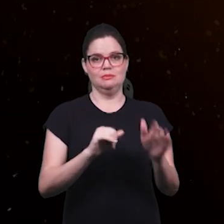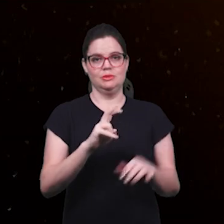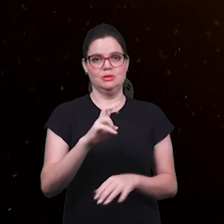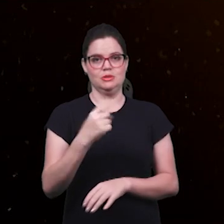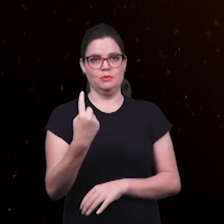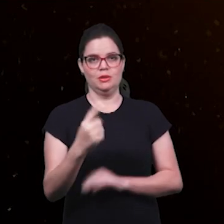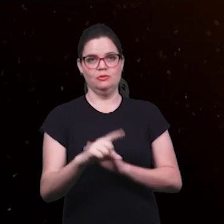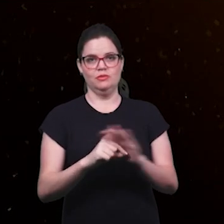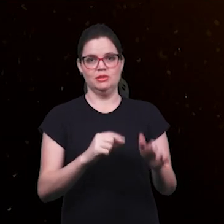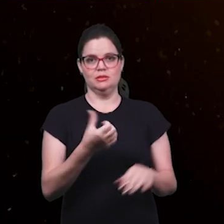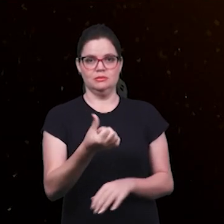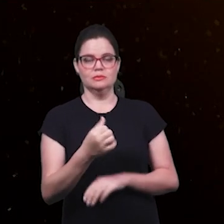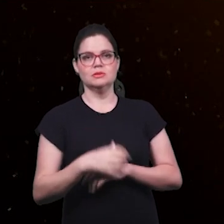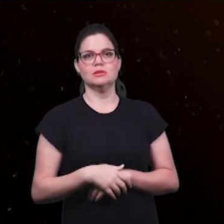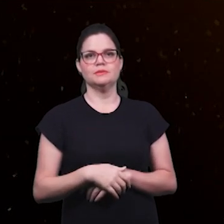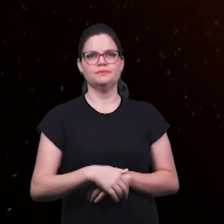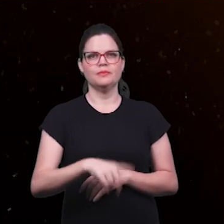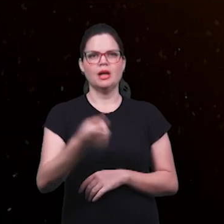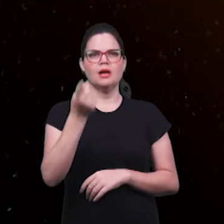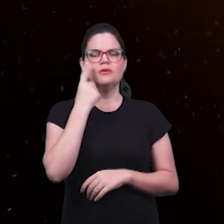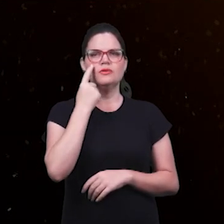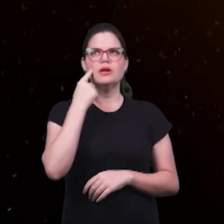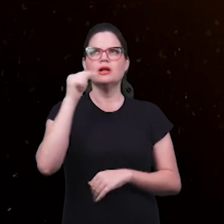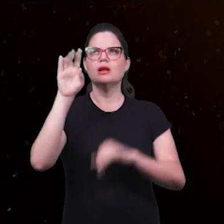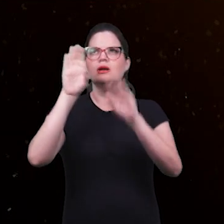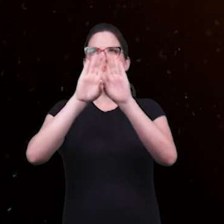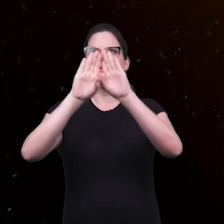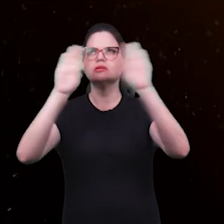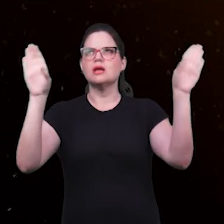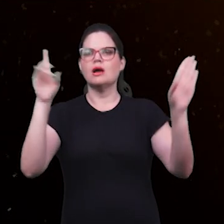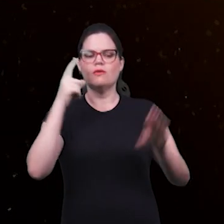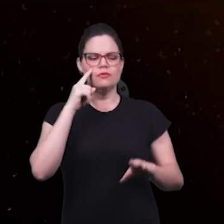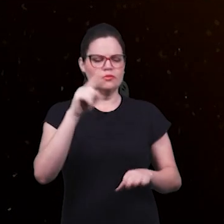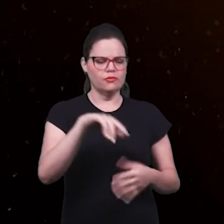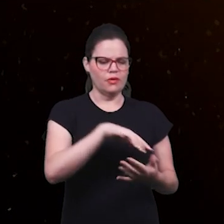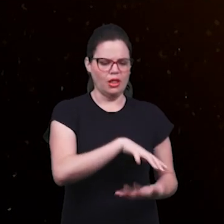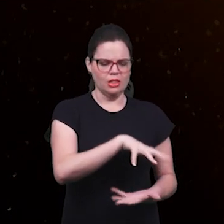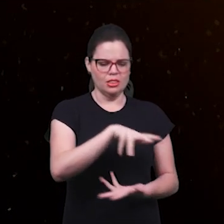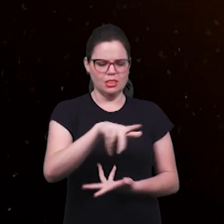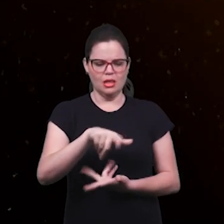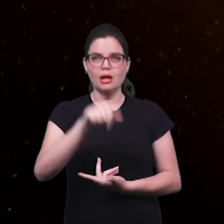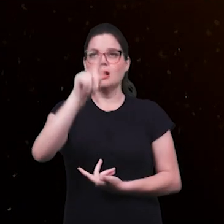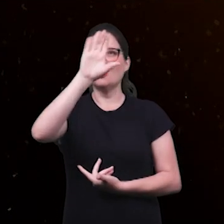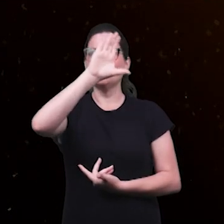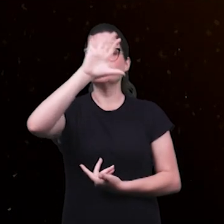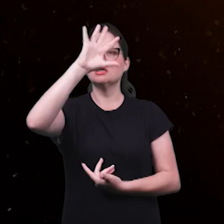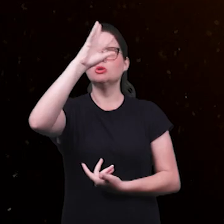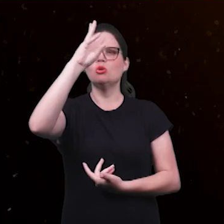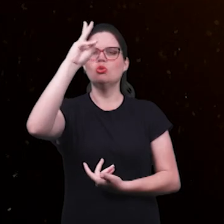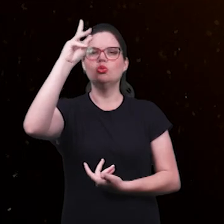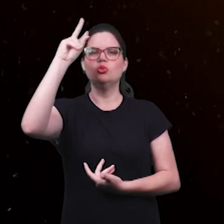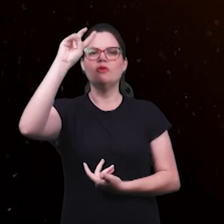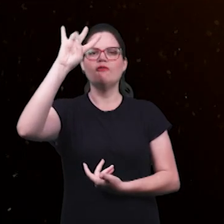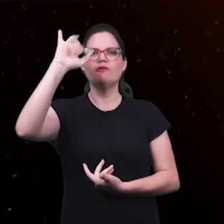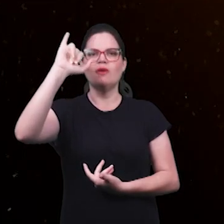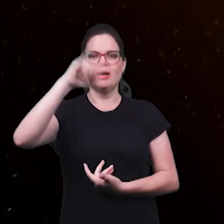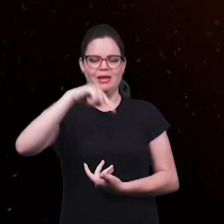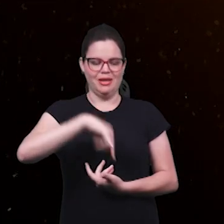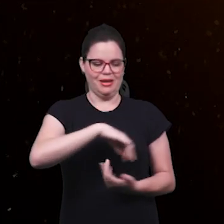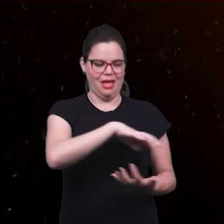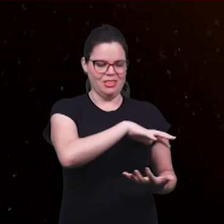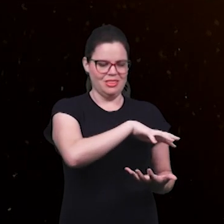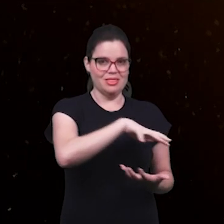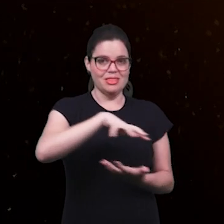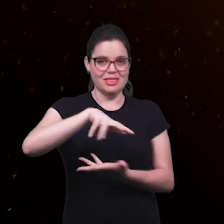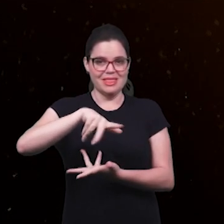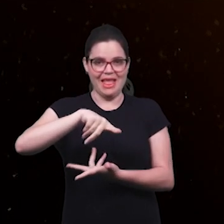e olhai para a terra de baixo, porque os céus desaparecerão como a fumaça, e a terra se envelhecerá como uma